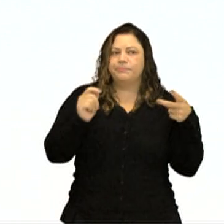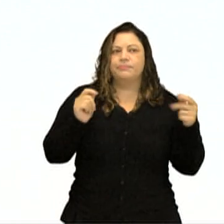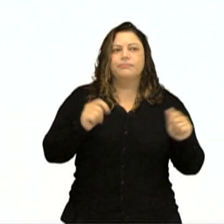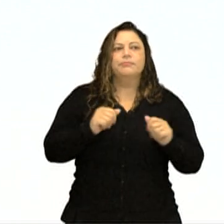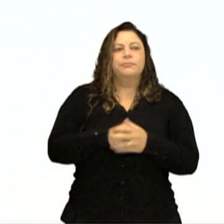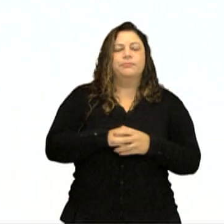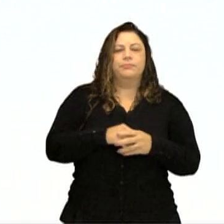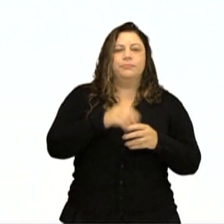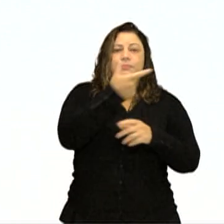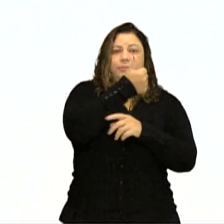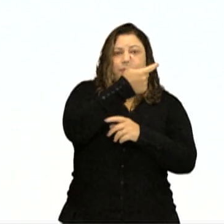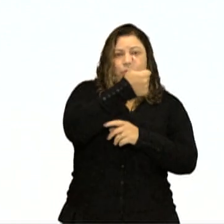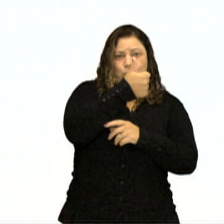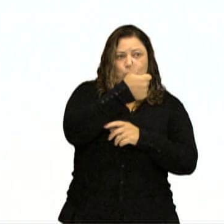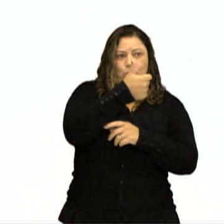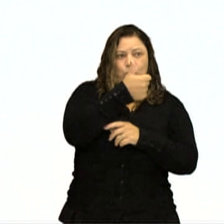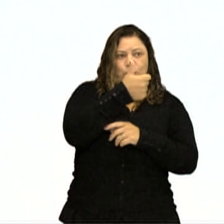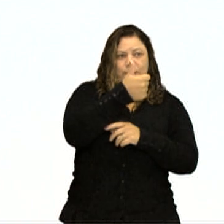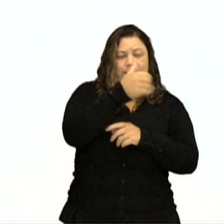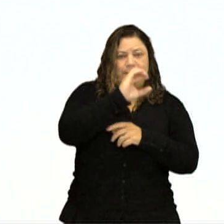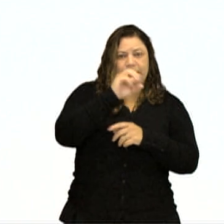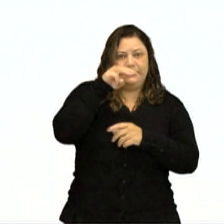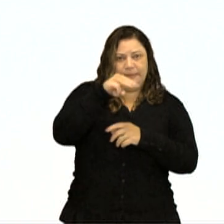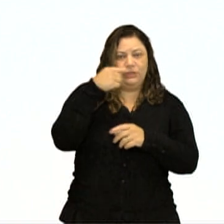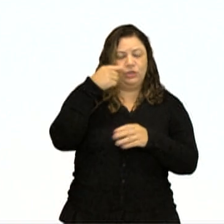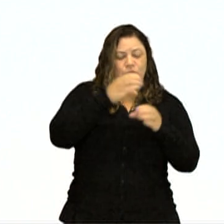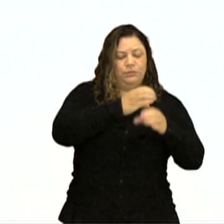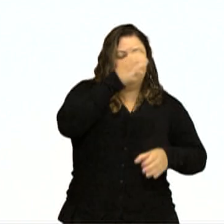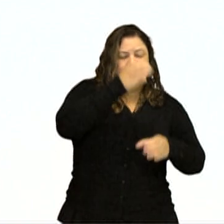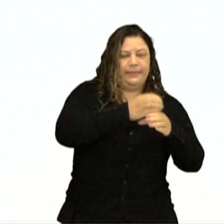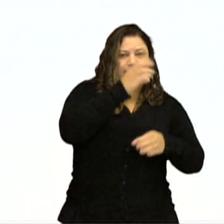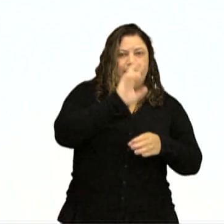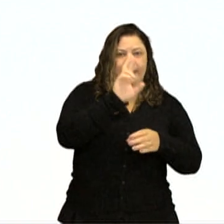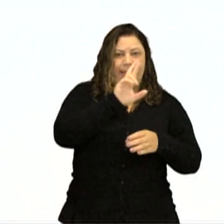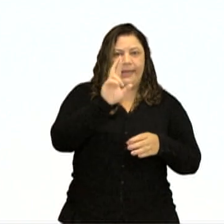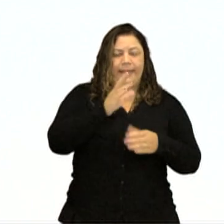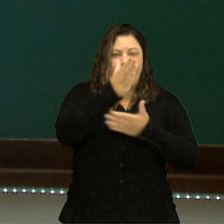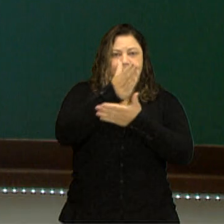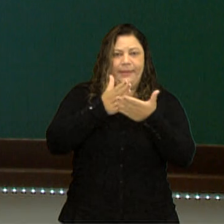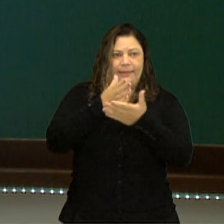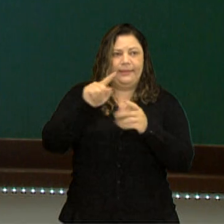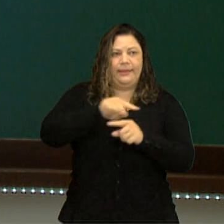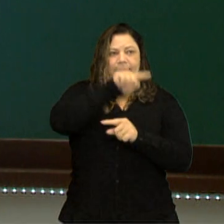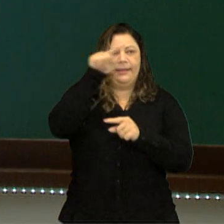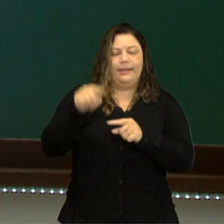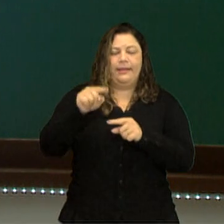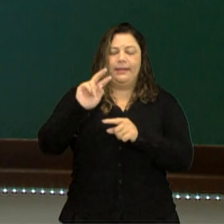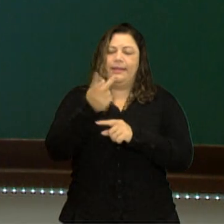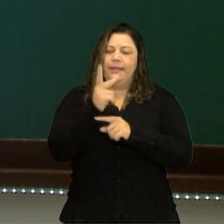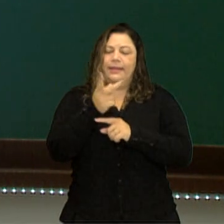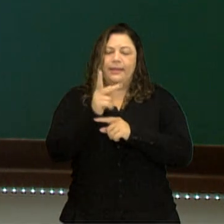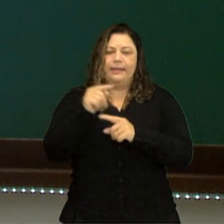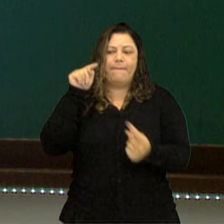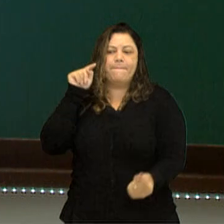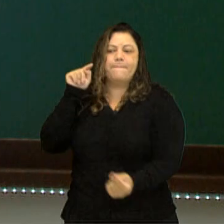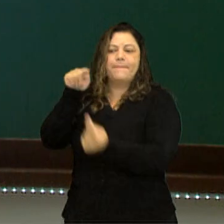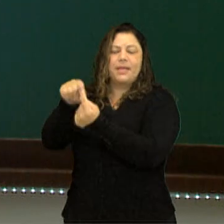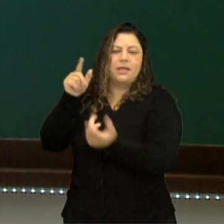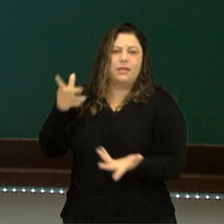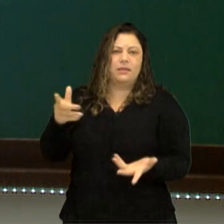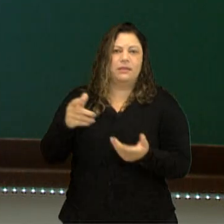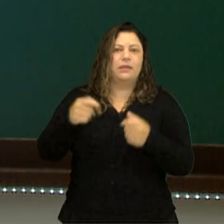diâmetro vale 12, lembrando o raio é metade, e a altura H é exatamente a nossa meta, o que a gente precisa